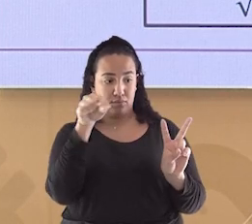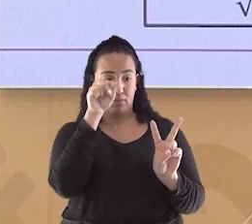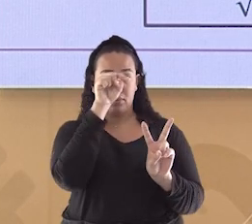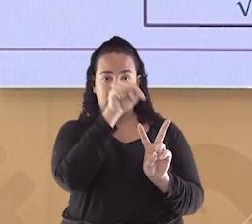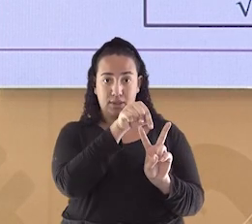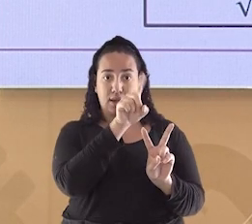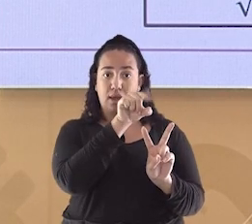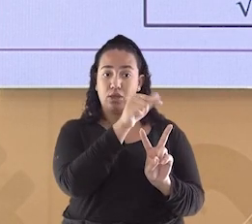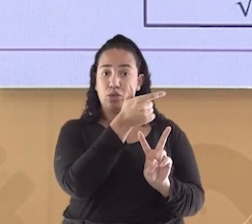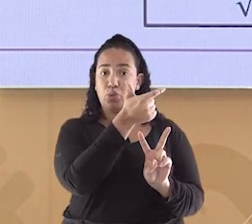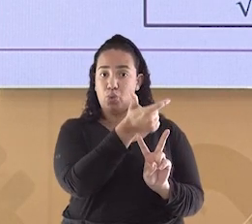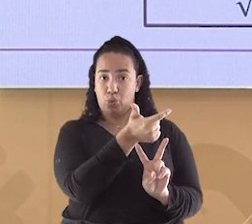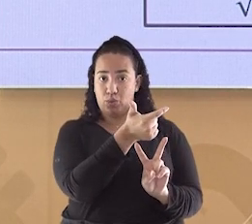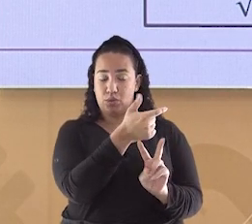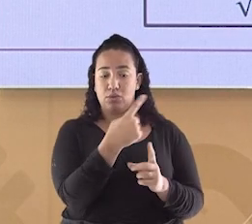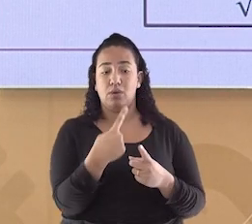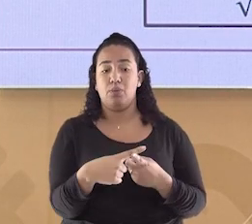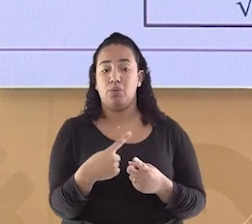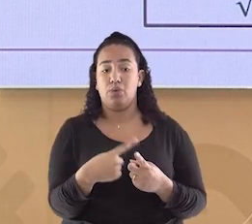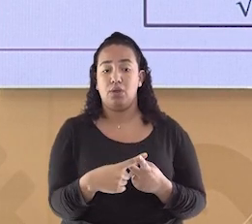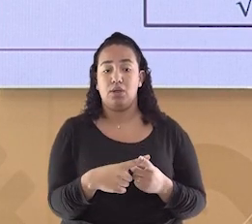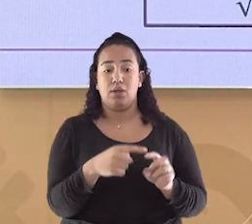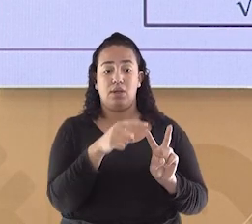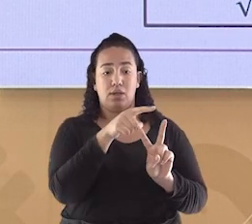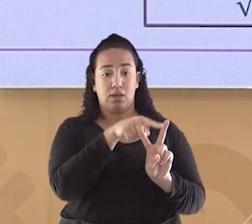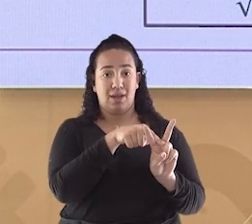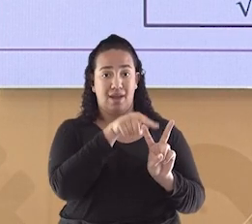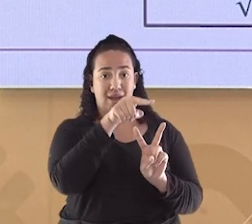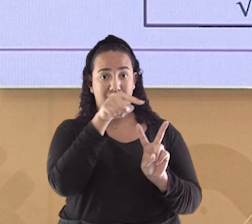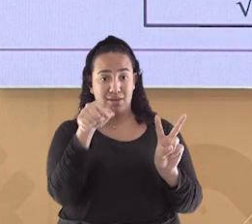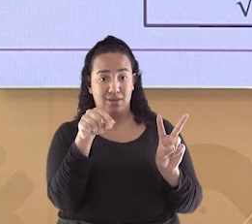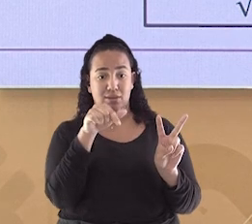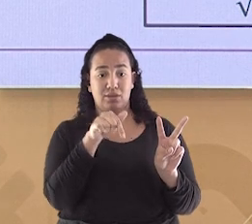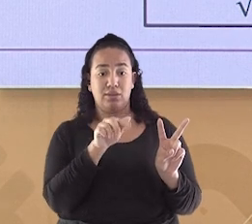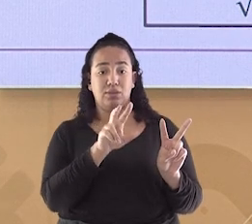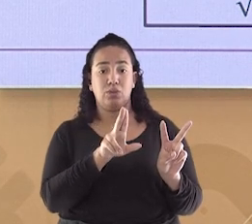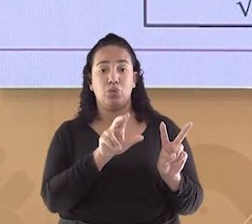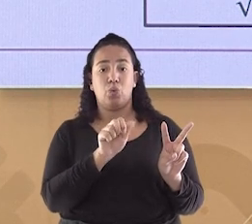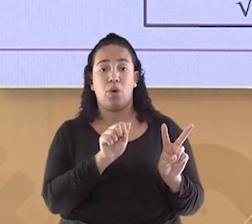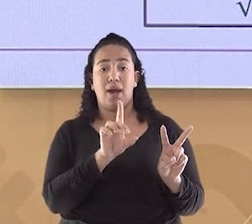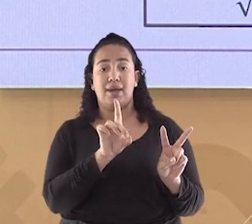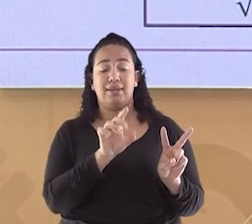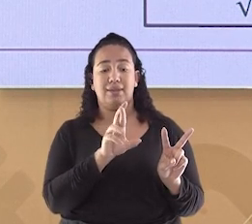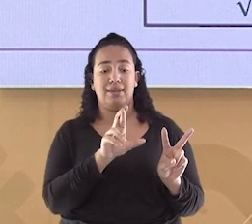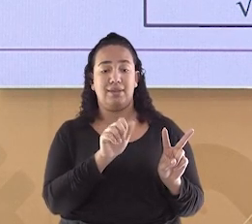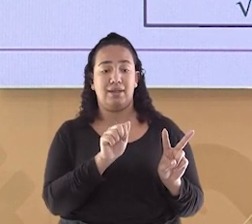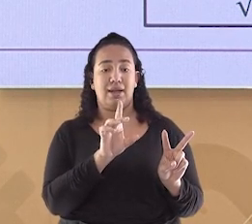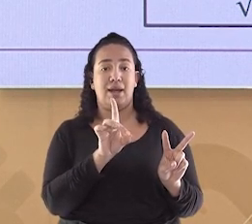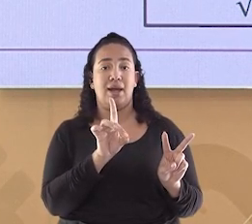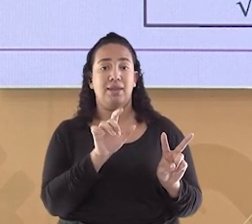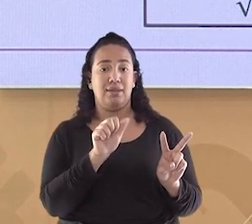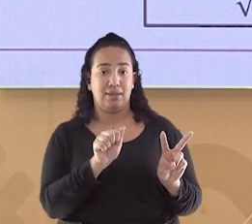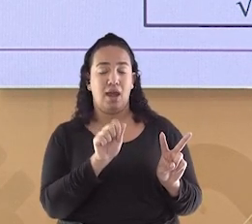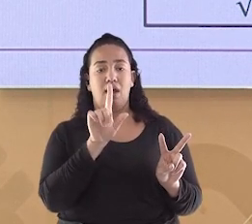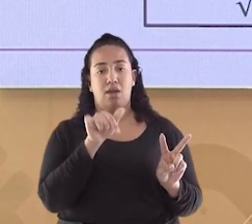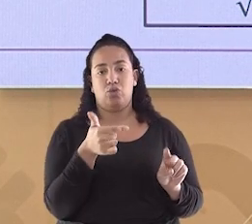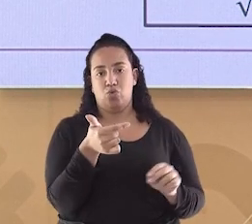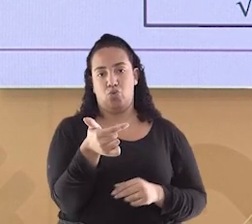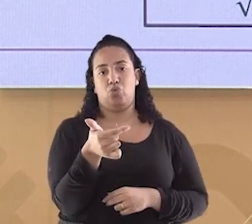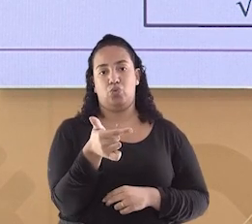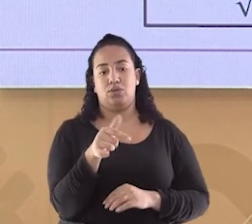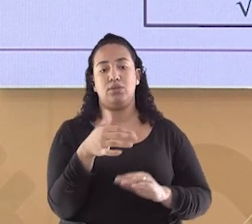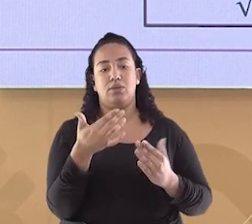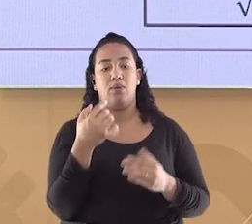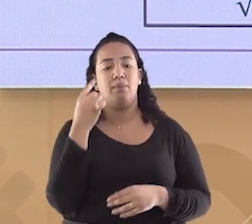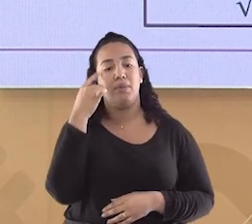2, pois para calcular uma raiz quadrada devemos pensar em um número que, elevado a